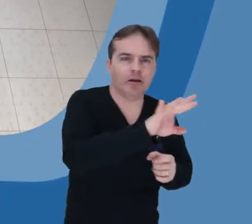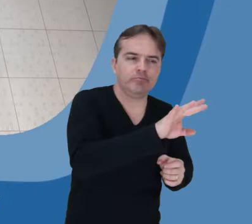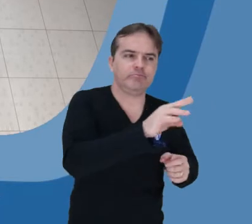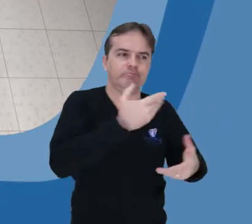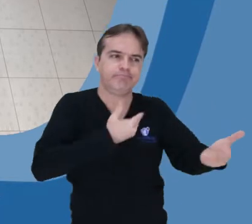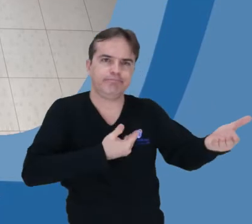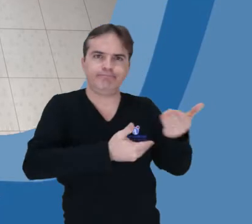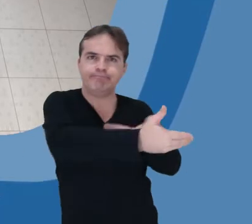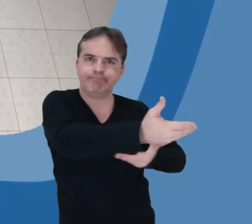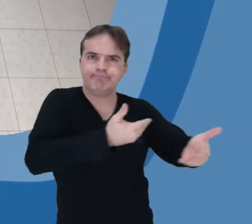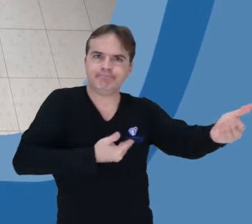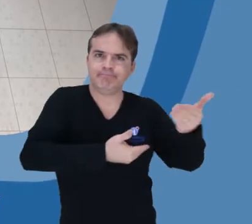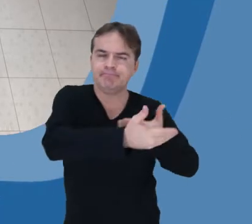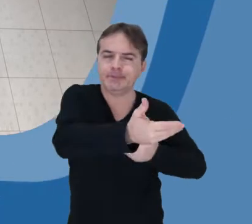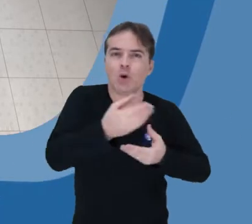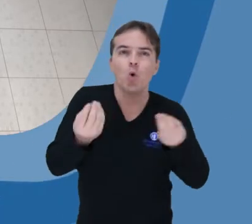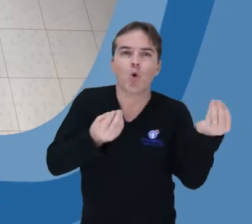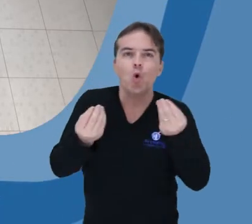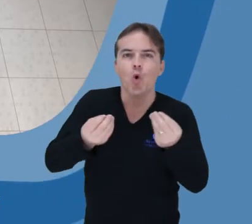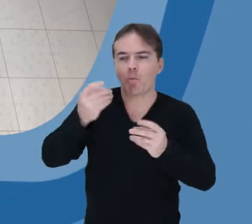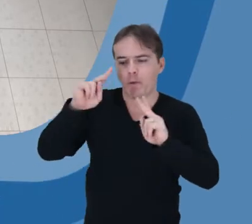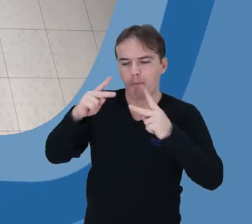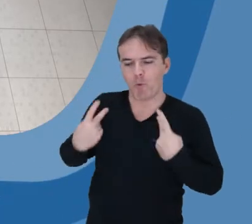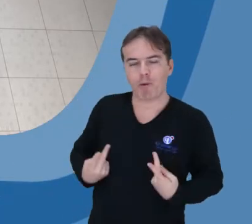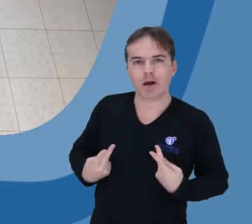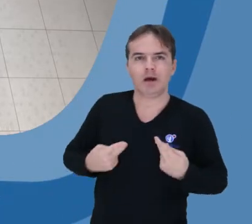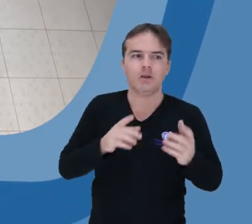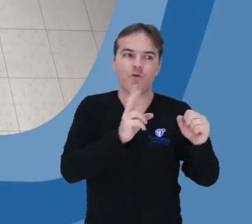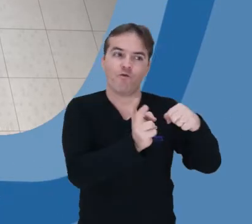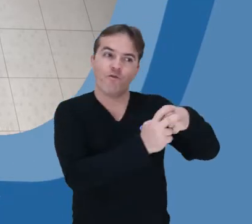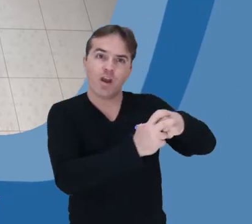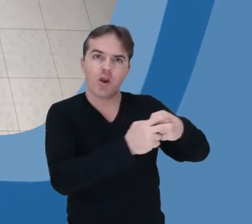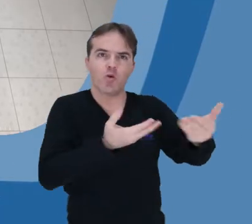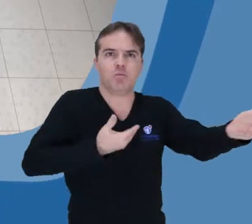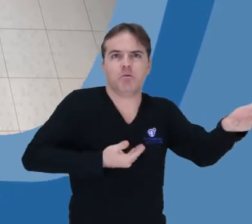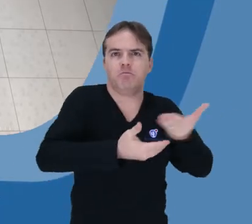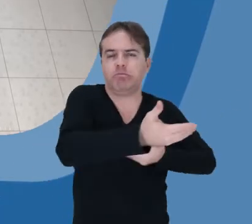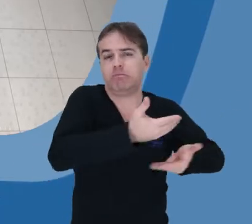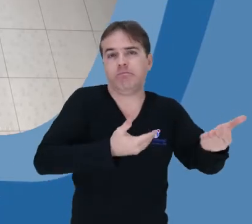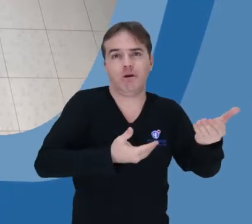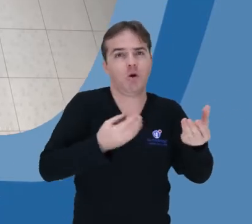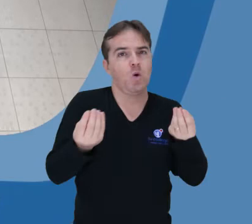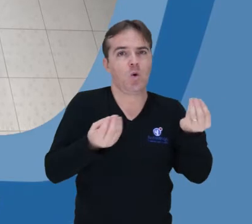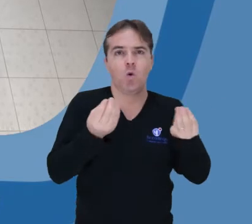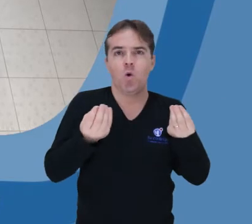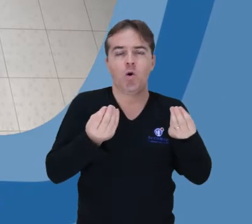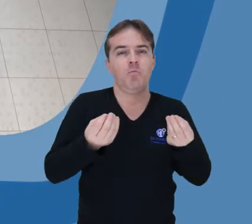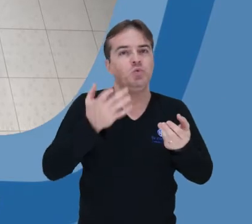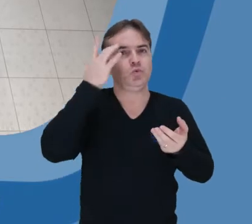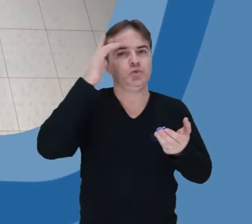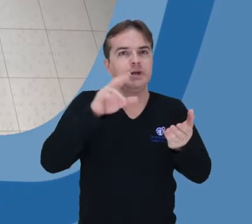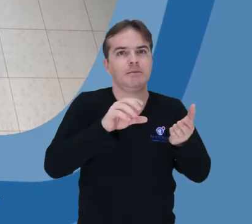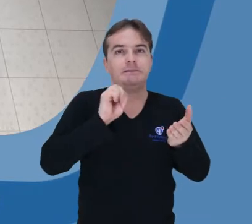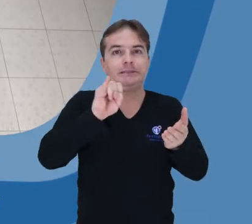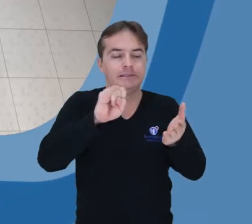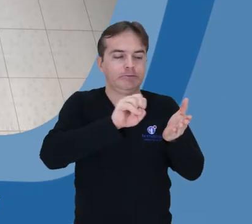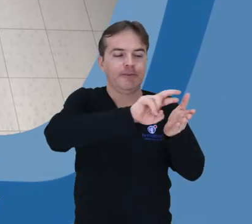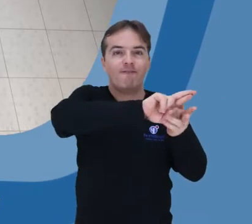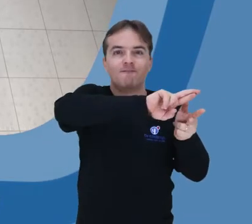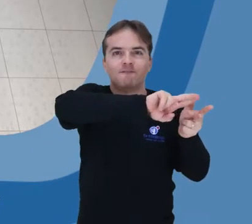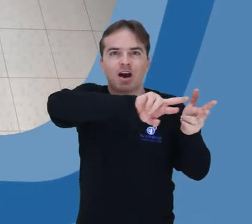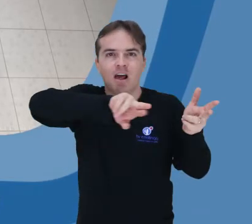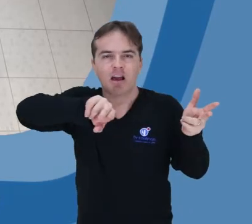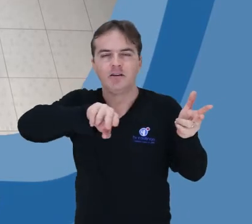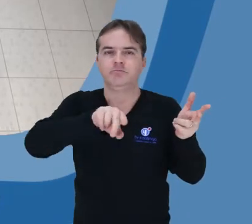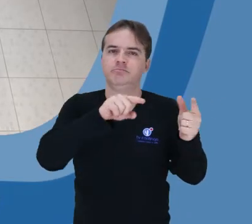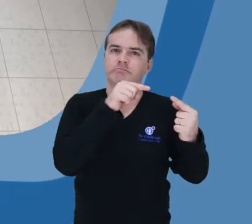relação vírus-homem, mais do que a variante propriamente dita ou uma variante propriamente dita. É claro que